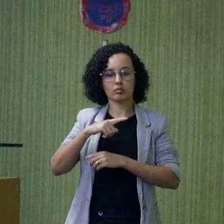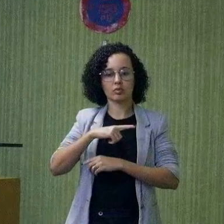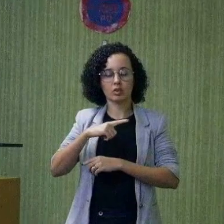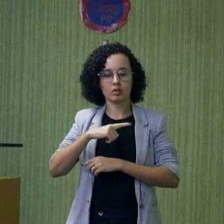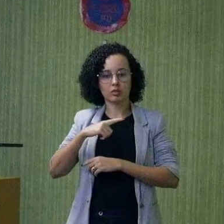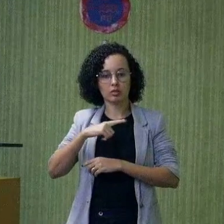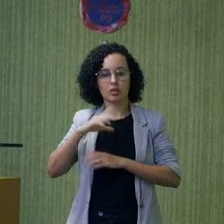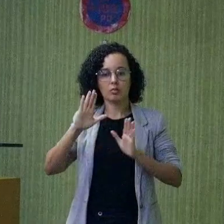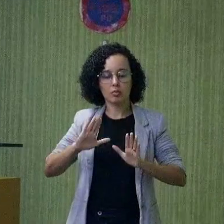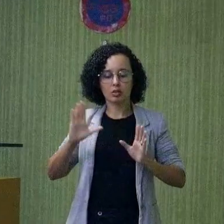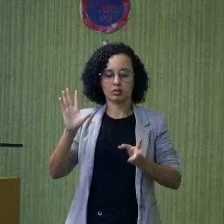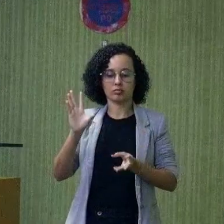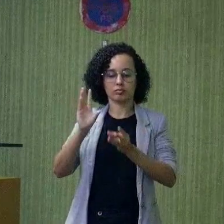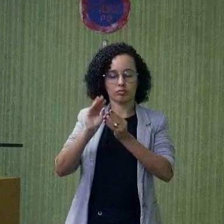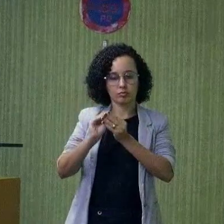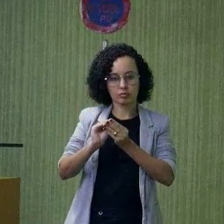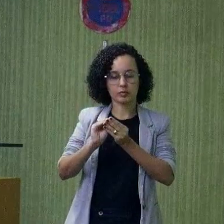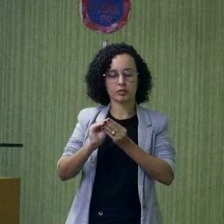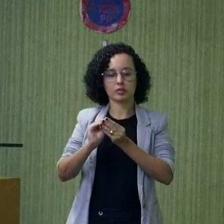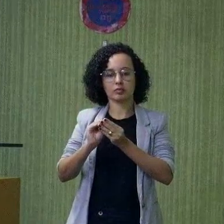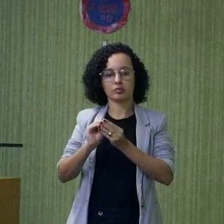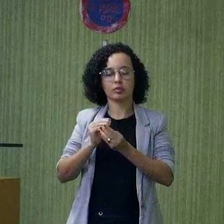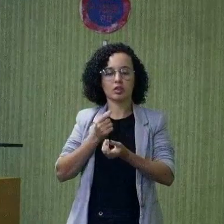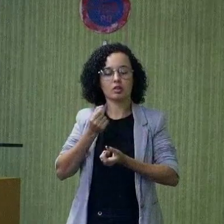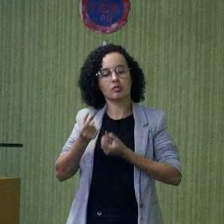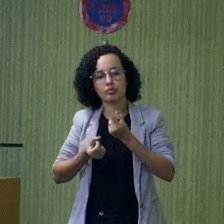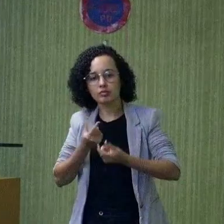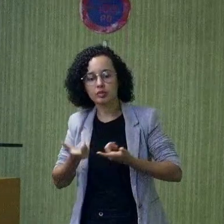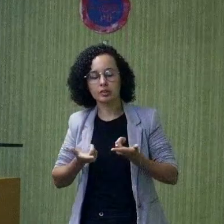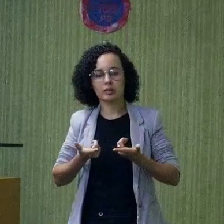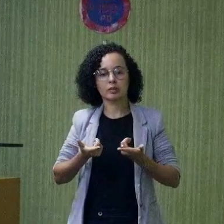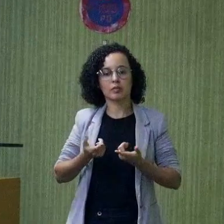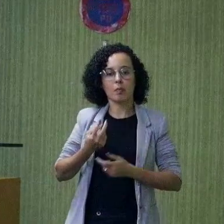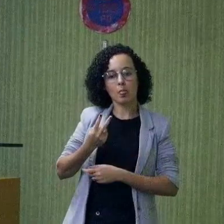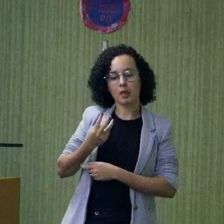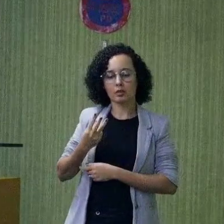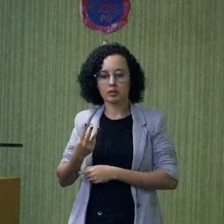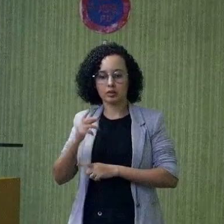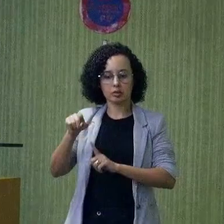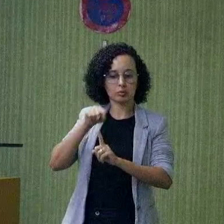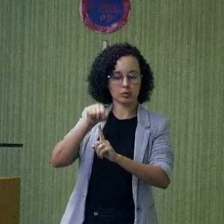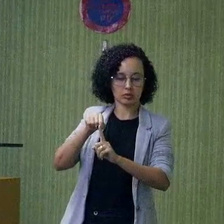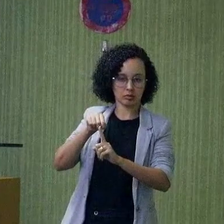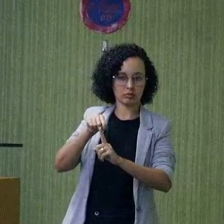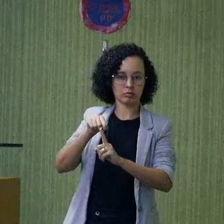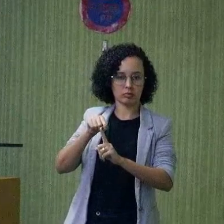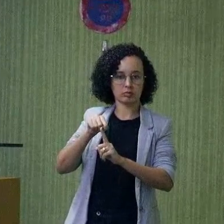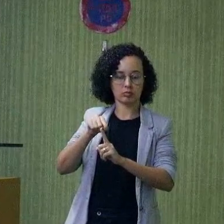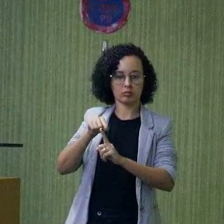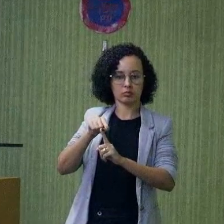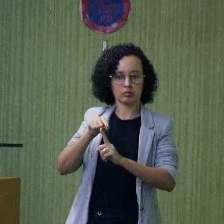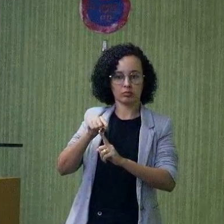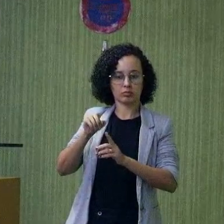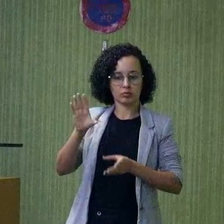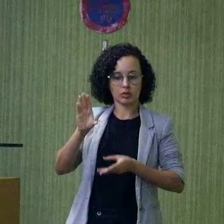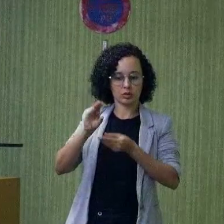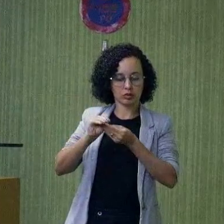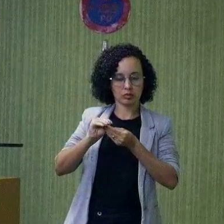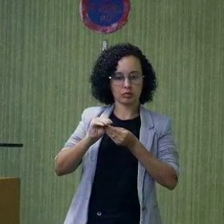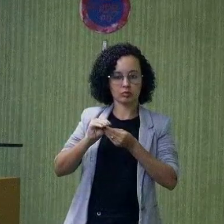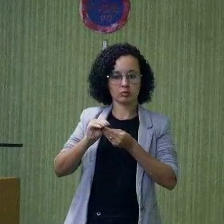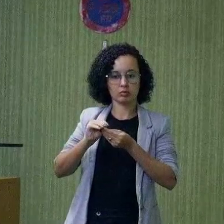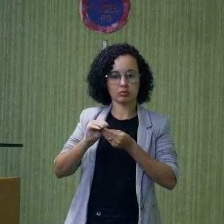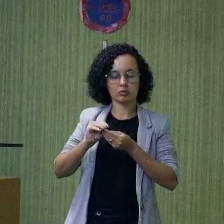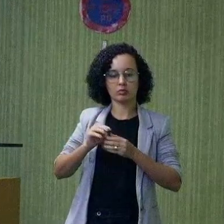sintetizam né Eh e às vezes dois ou três objetivos específicos estão aqui sintetizados e fazem